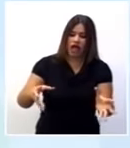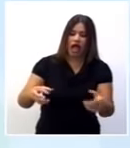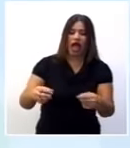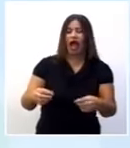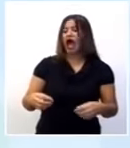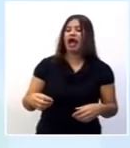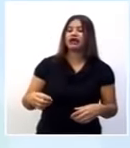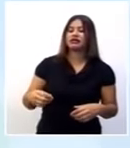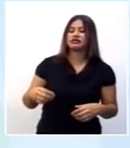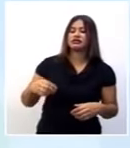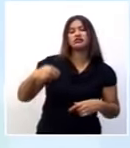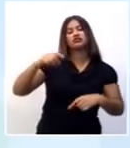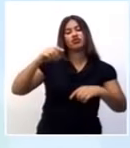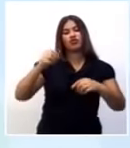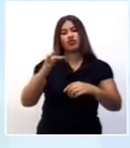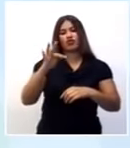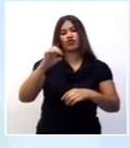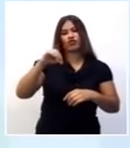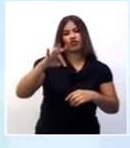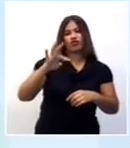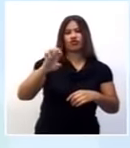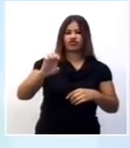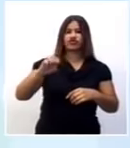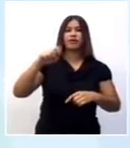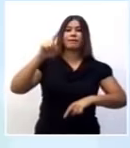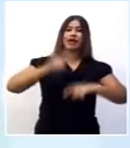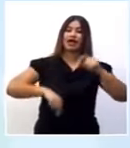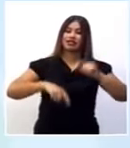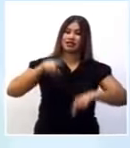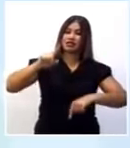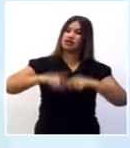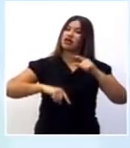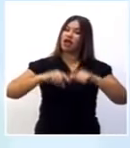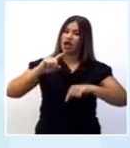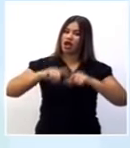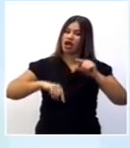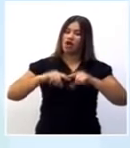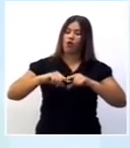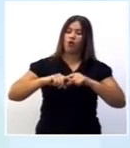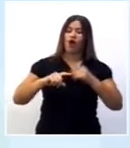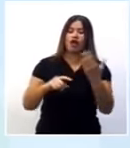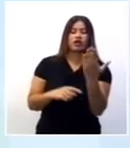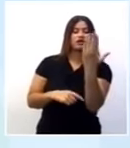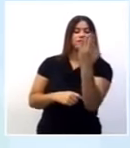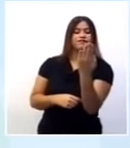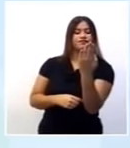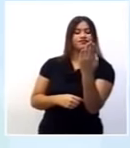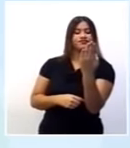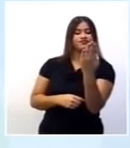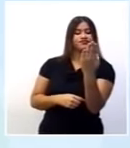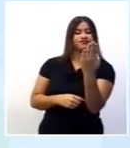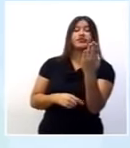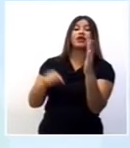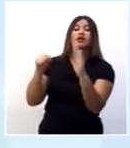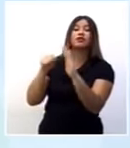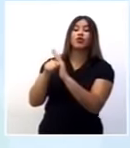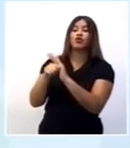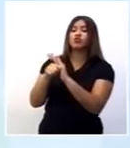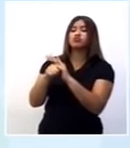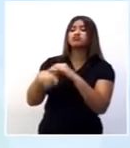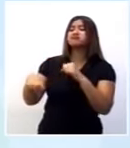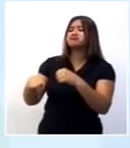juiz pegaria a carta fonte histórica material e ele leria uma questão aqui. Qual é esse tipo de